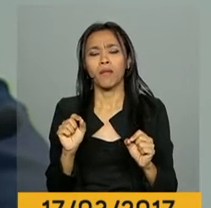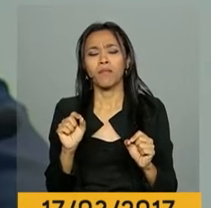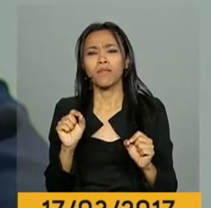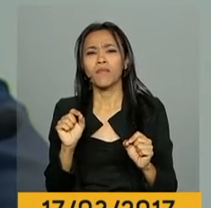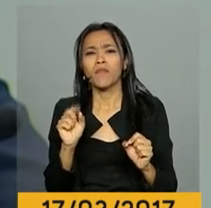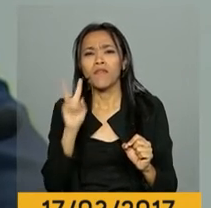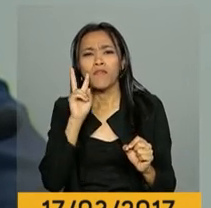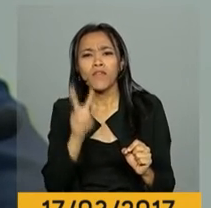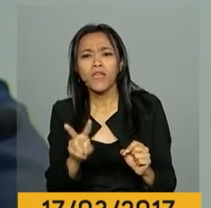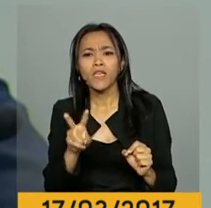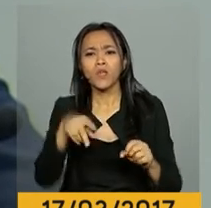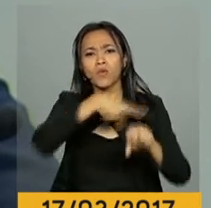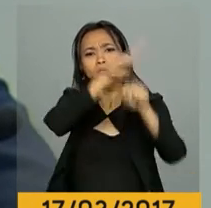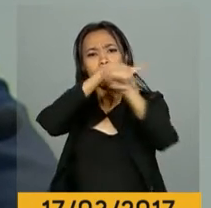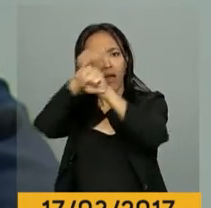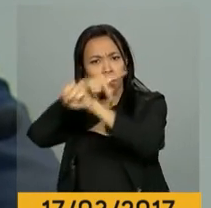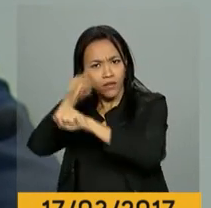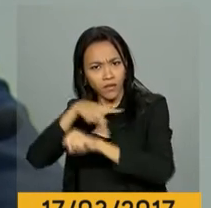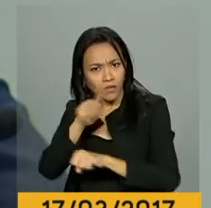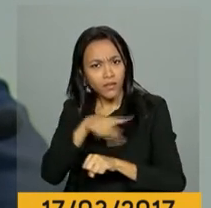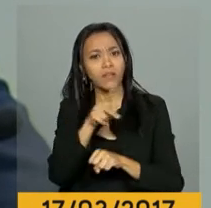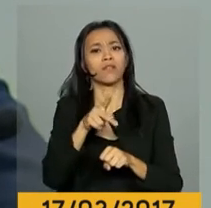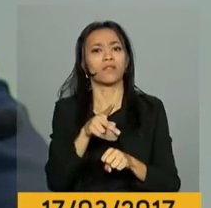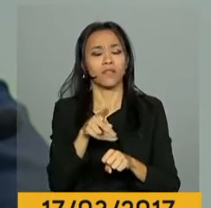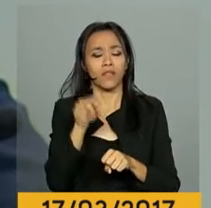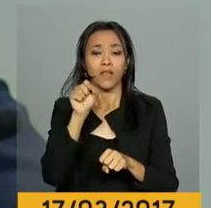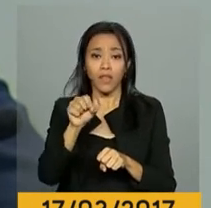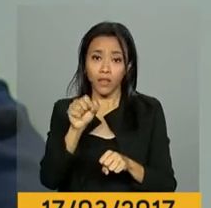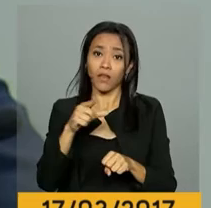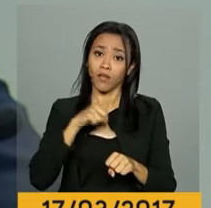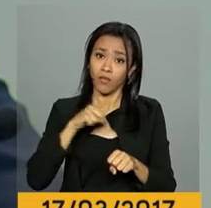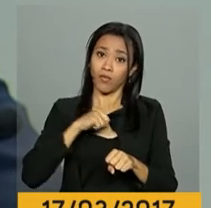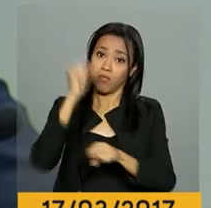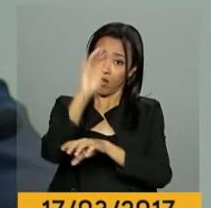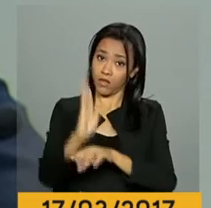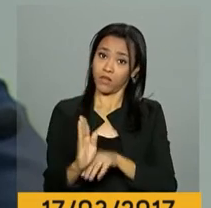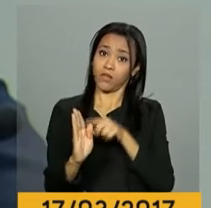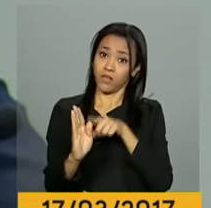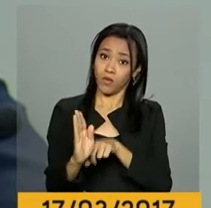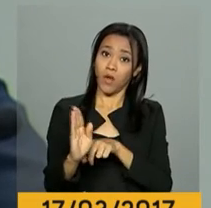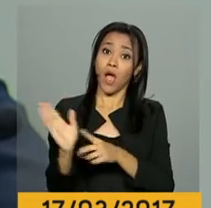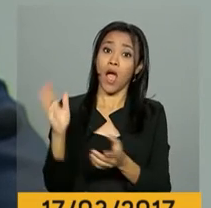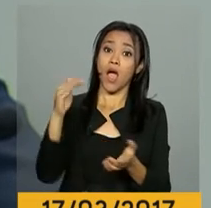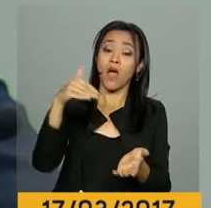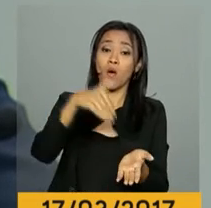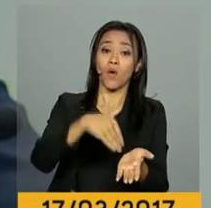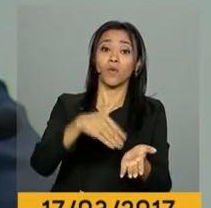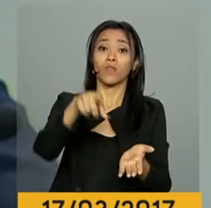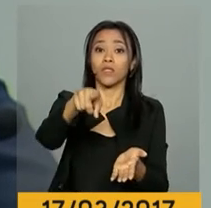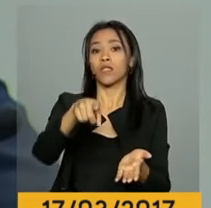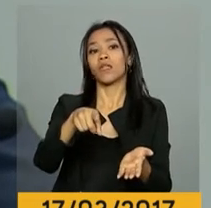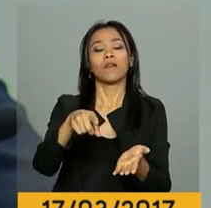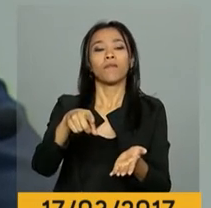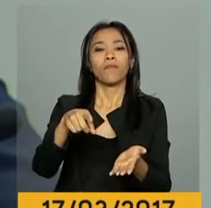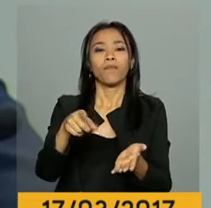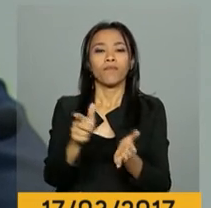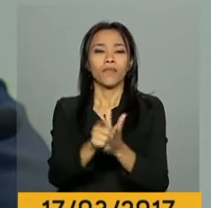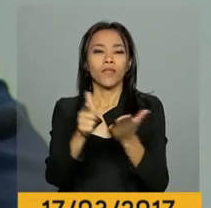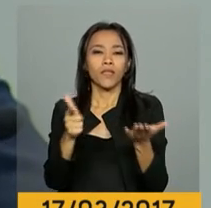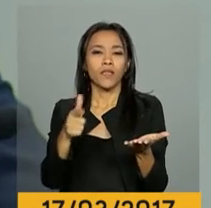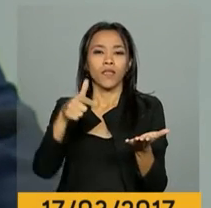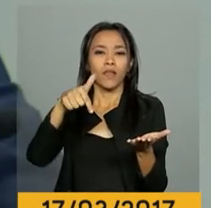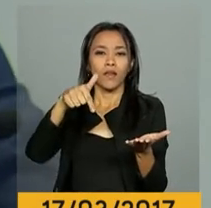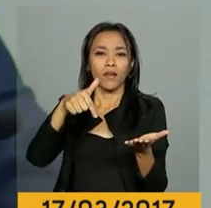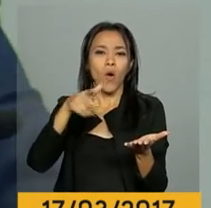verificar que os países que estão subindo, entre eles, está o Brasil. E esta é a última capa da Economist, não é?